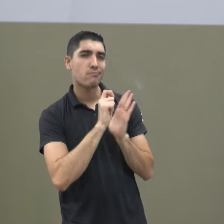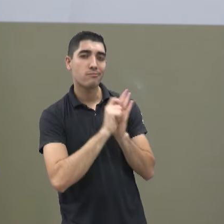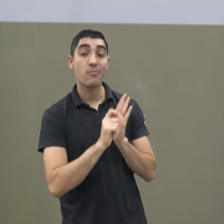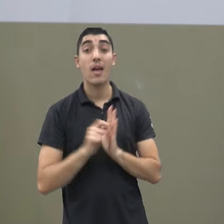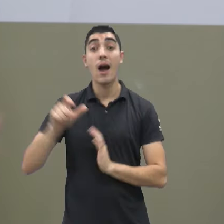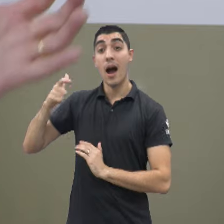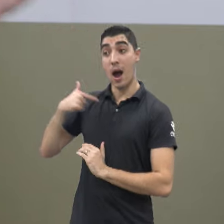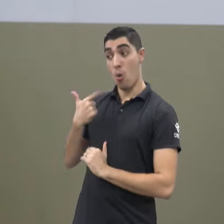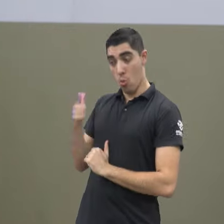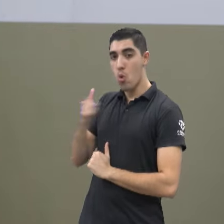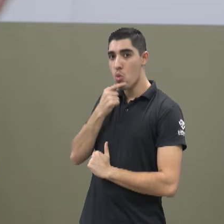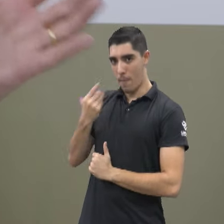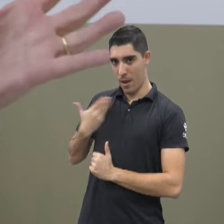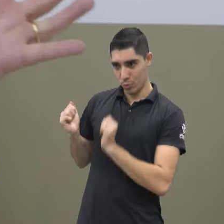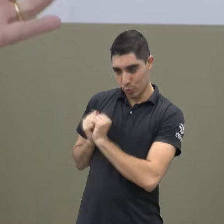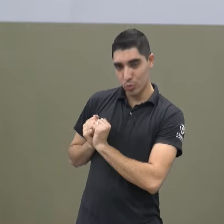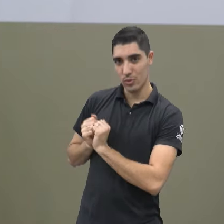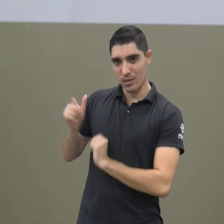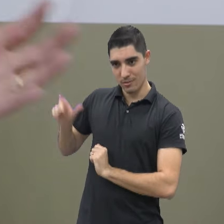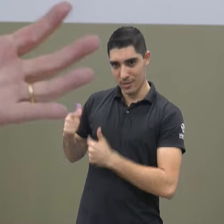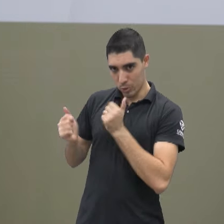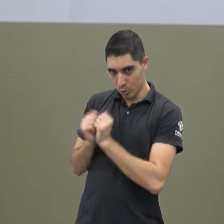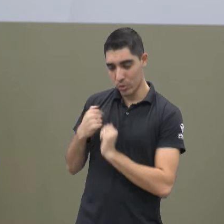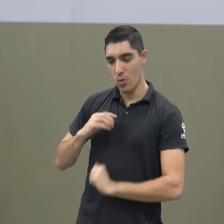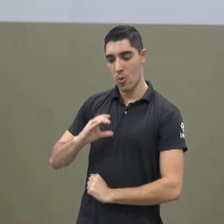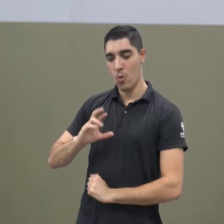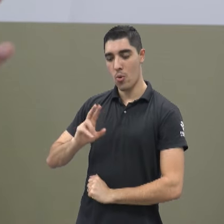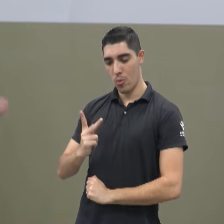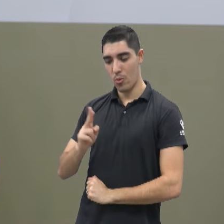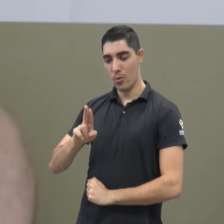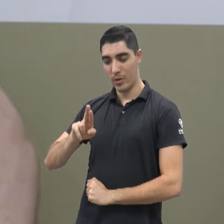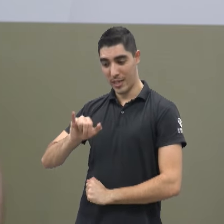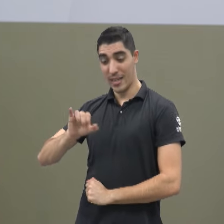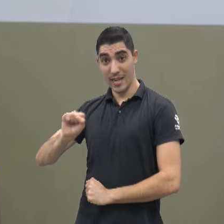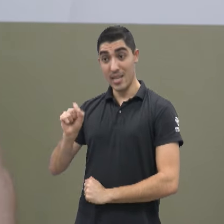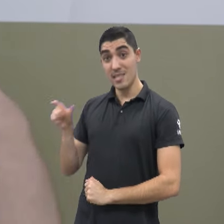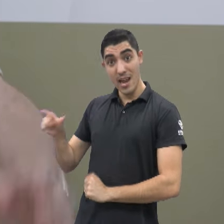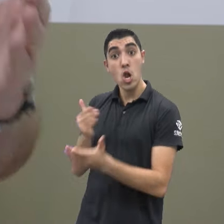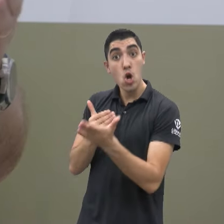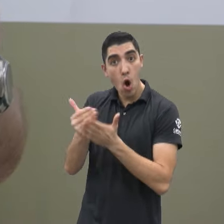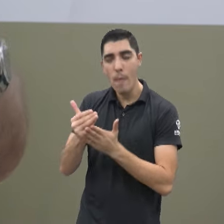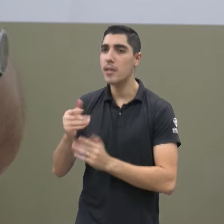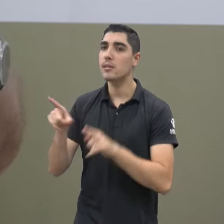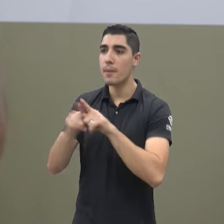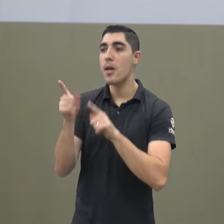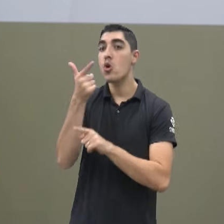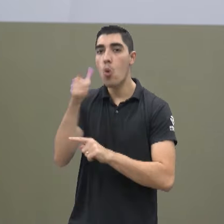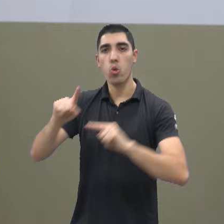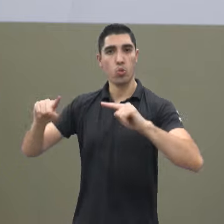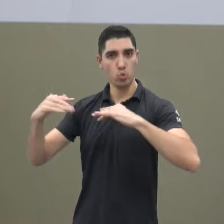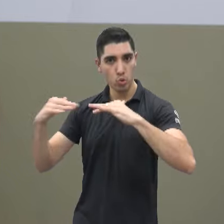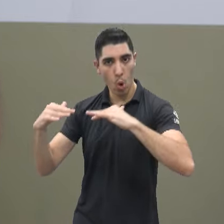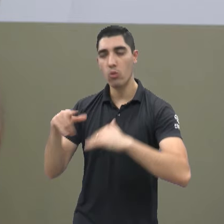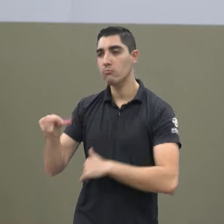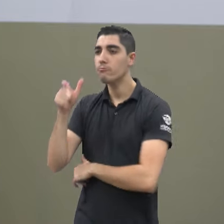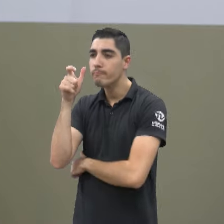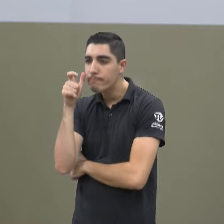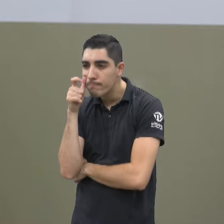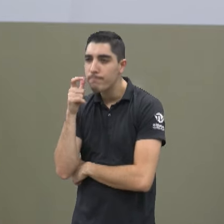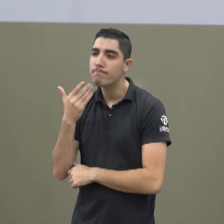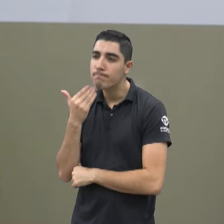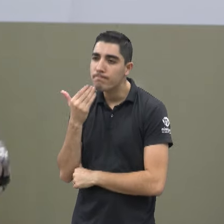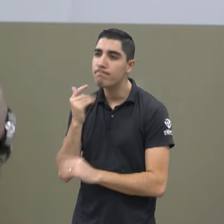equipe deles. Então, são duas edições. Depois a gente junta e vai passar para eles, ou vamos treinar sexta, sábado e domingo. Cada dia a